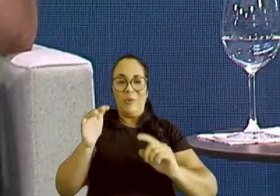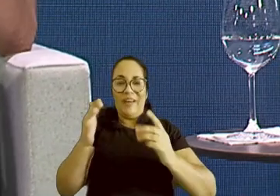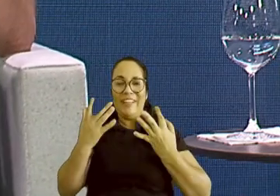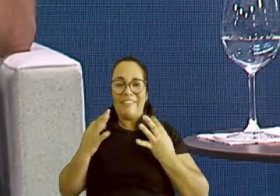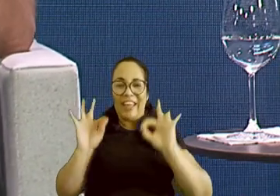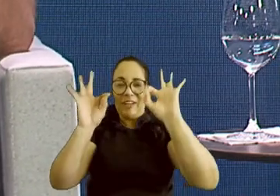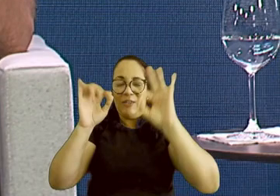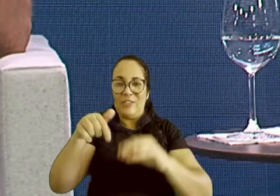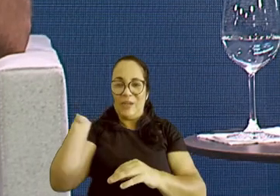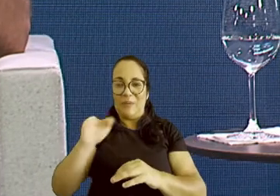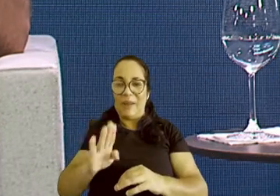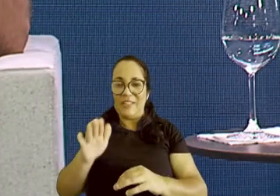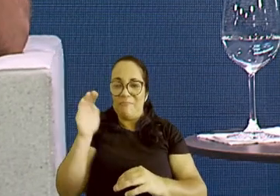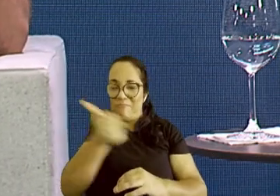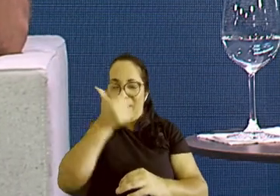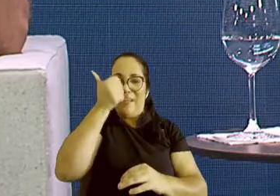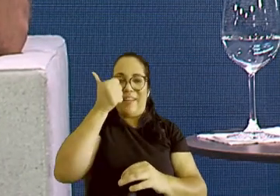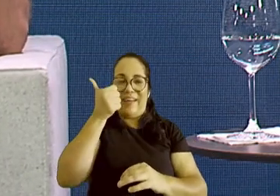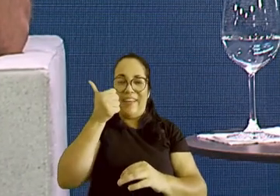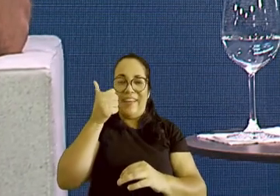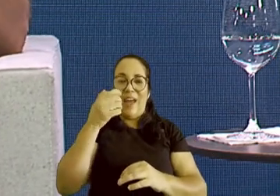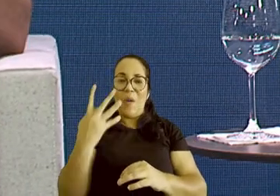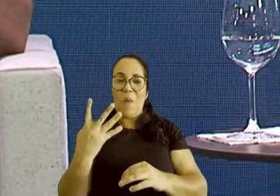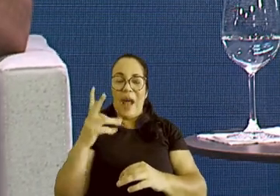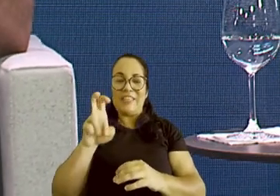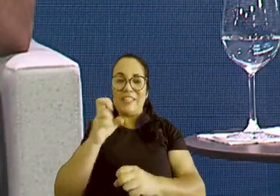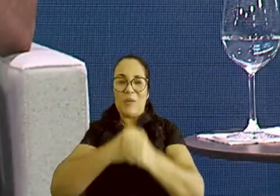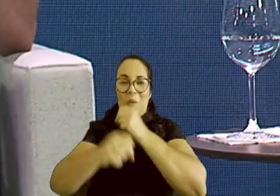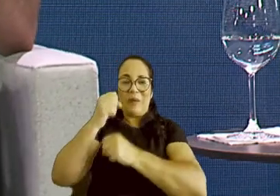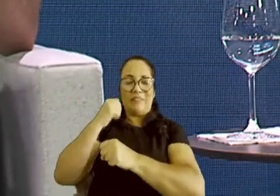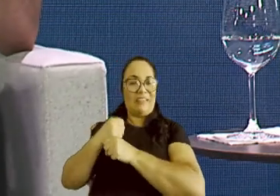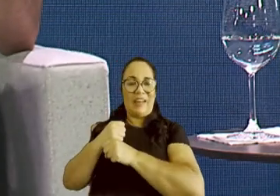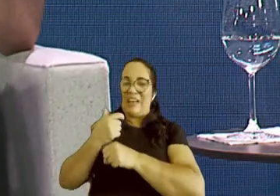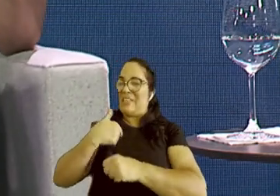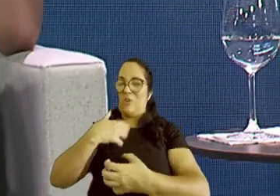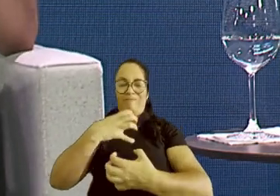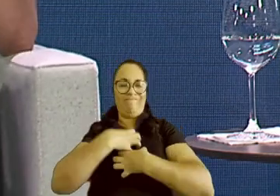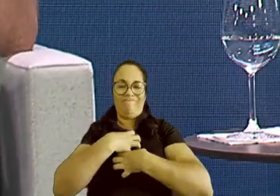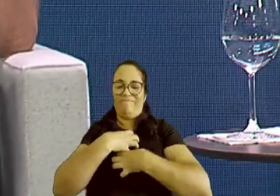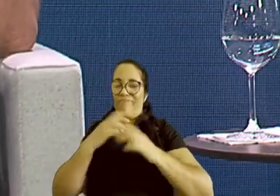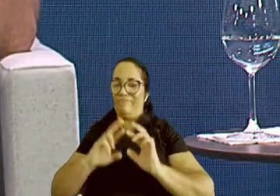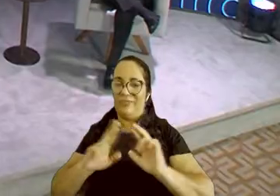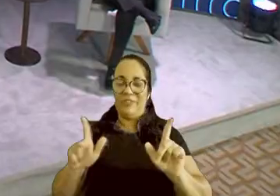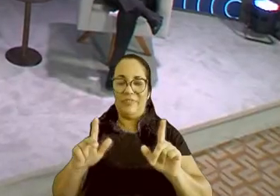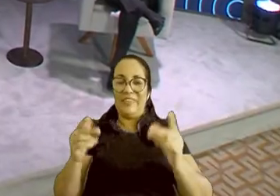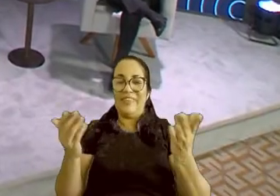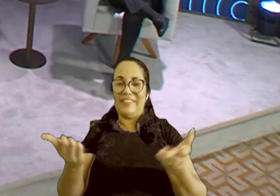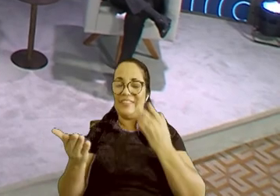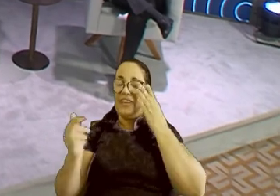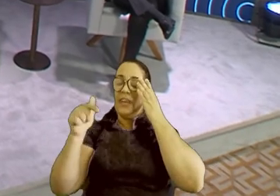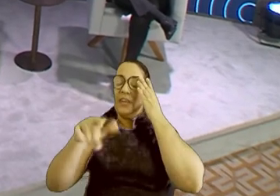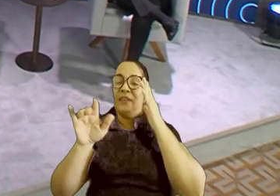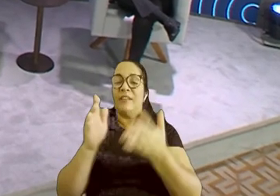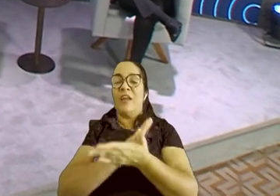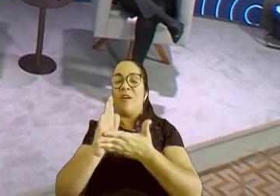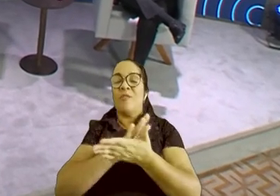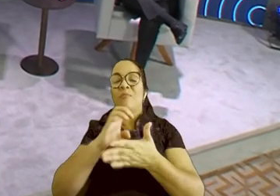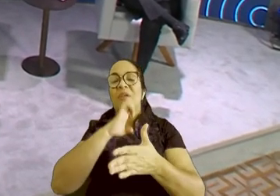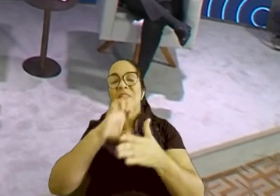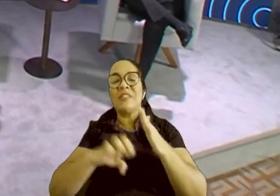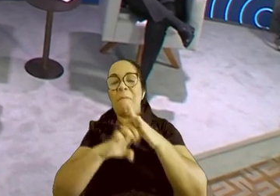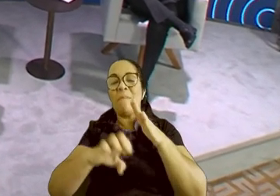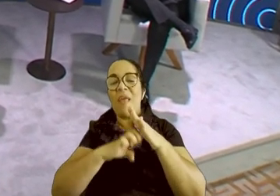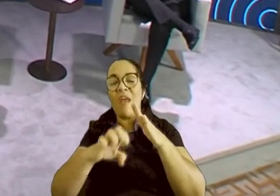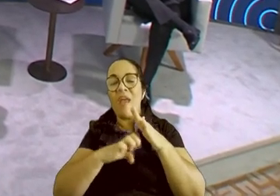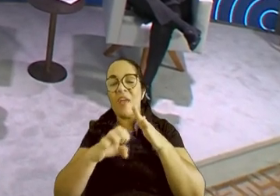né E aí pô você vê cases como a Stone indo para para nós Dark PagSeguro fazendo IPO também